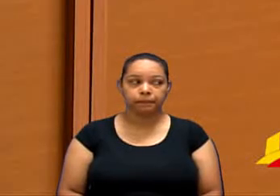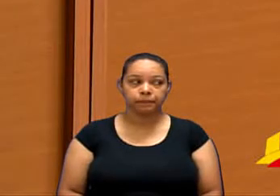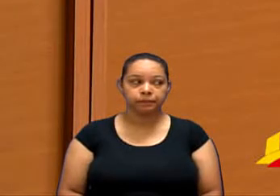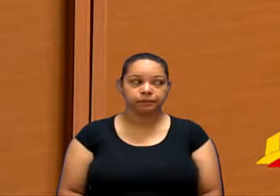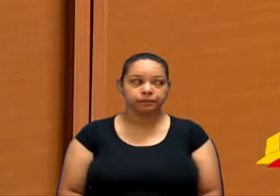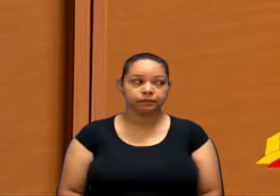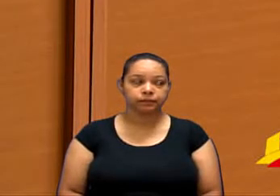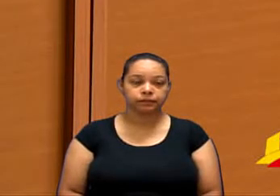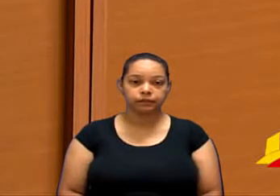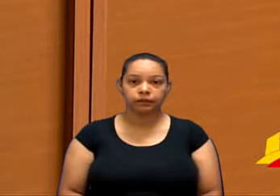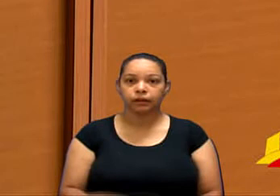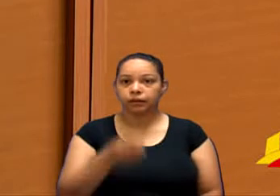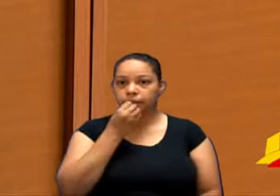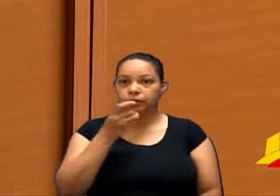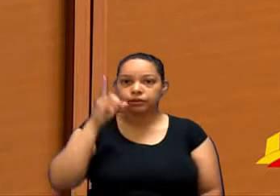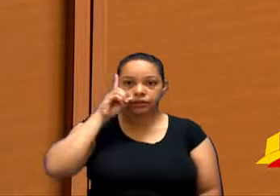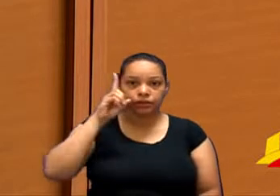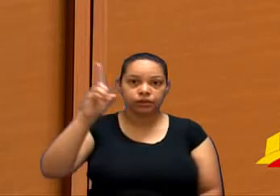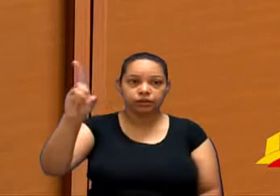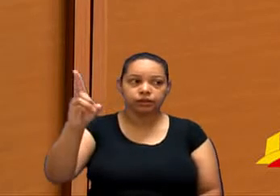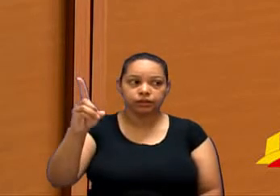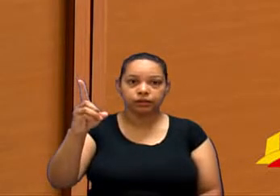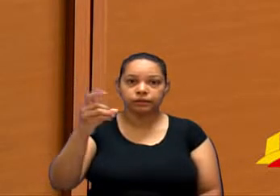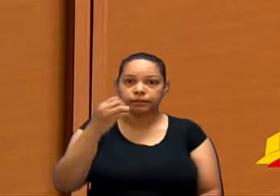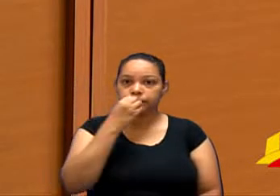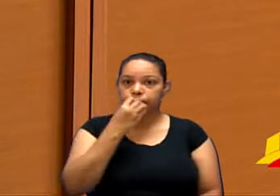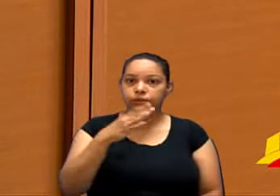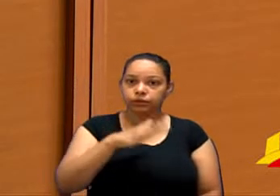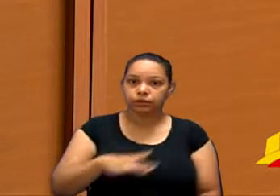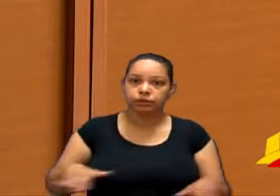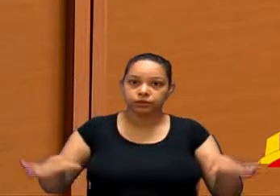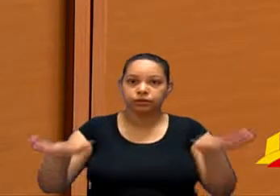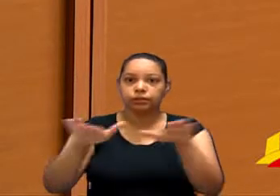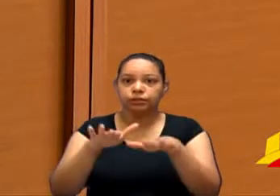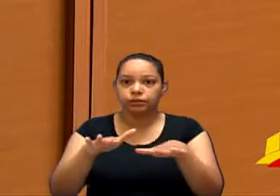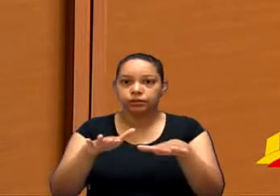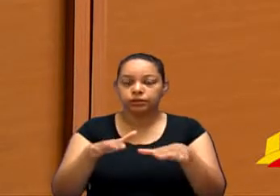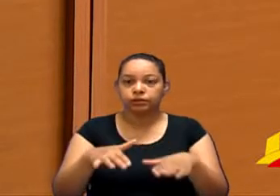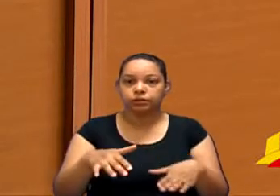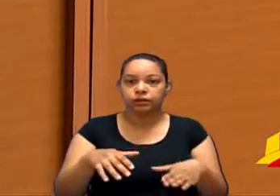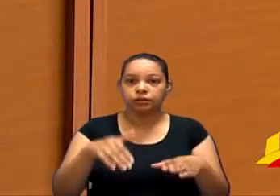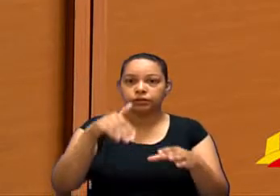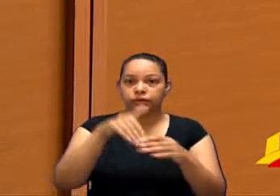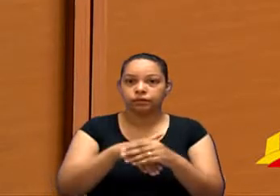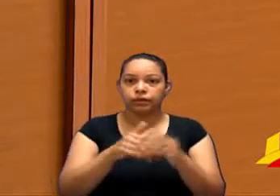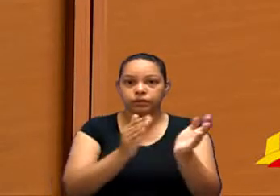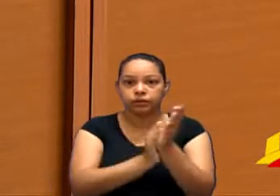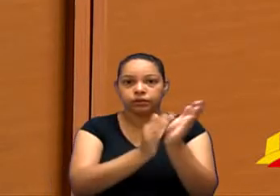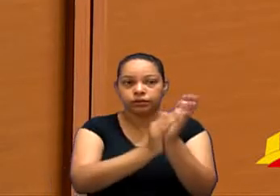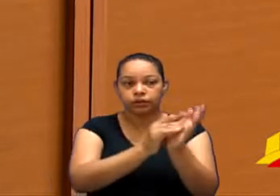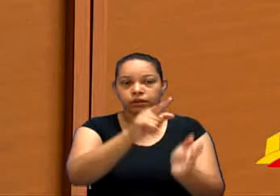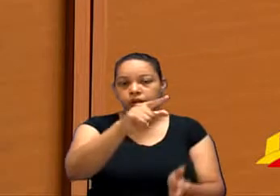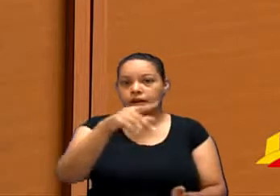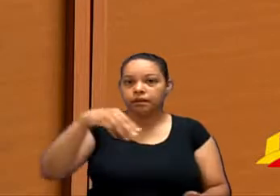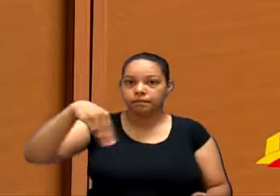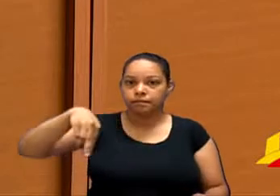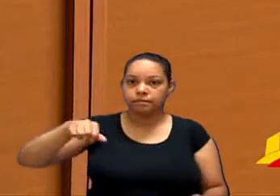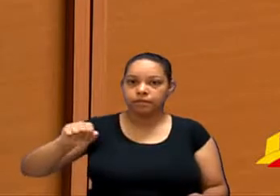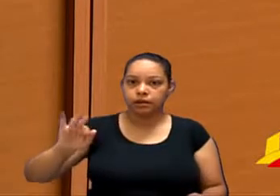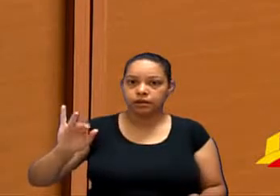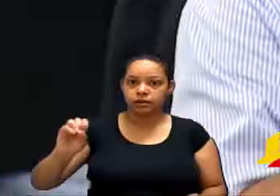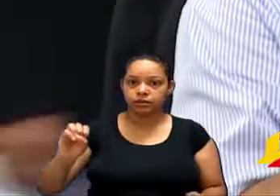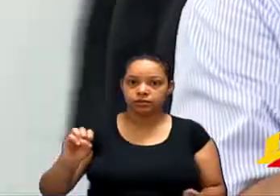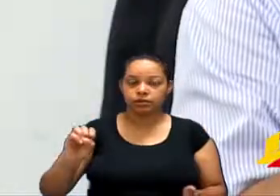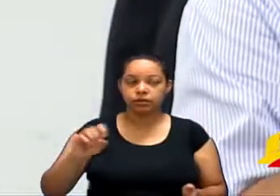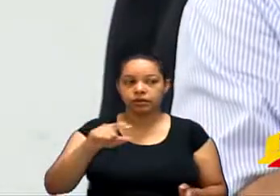tem bom dia bom dia a todos Bom dia presidente Bom dia é voto de concretorações ao Senhor Mário Marinho Marques Júnior